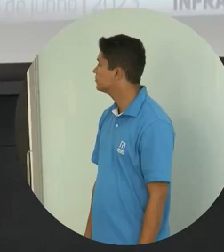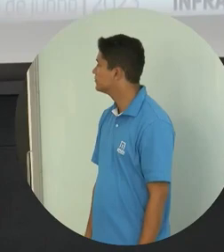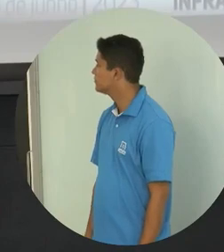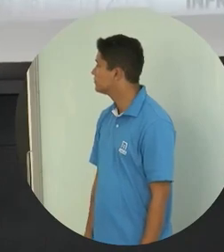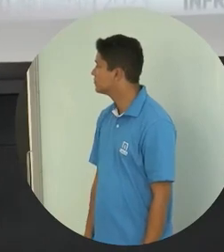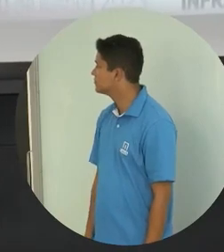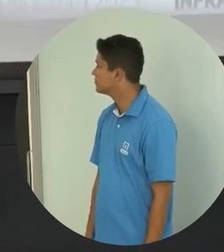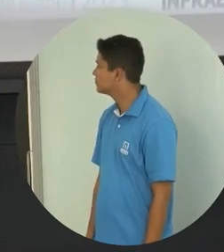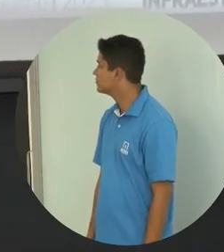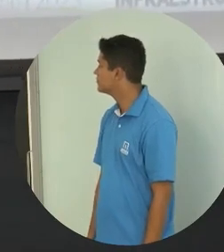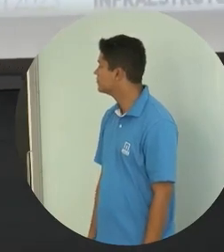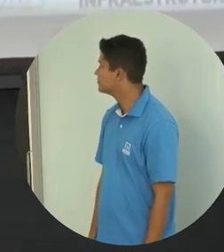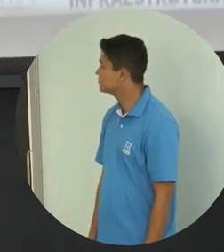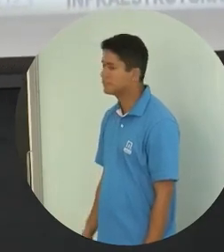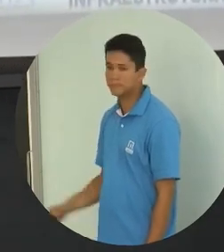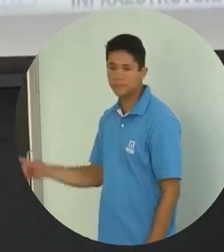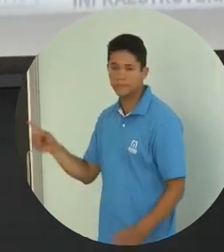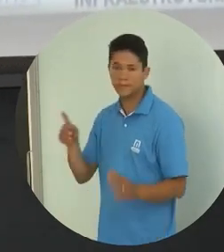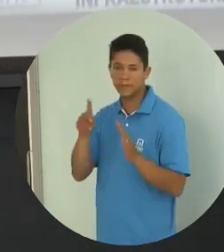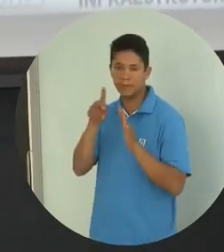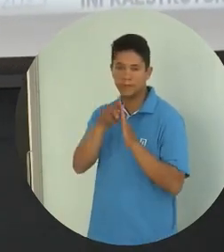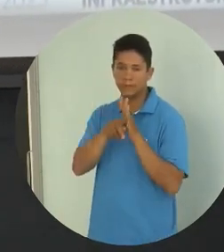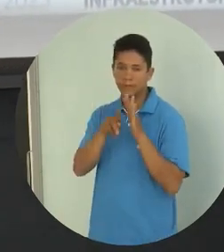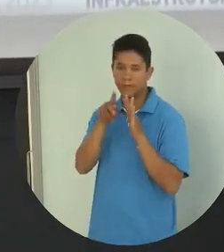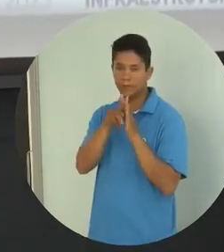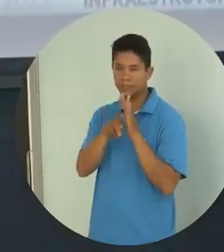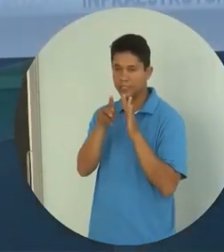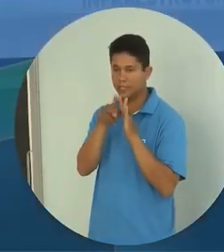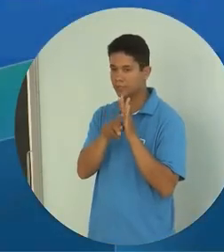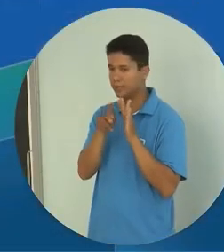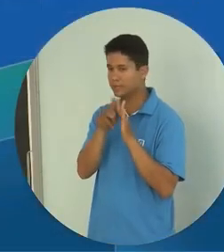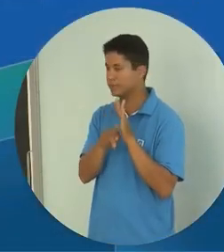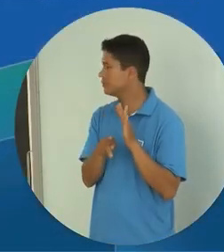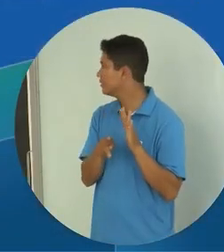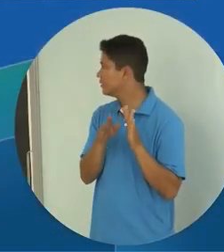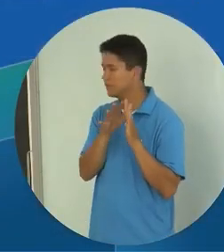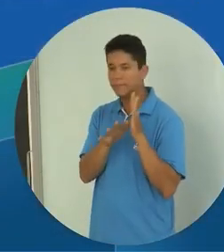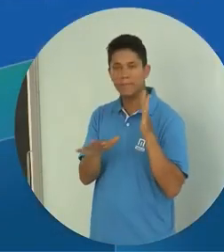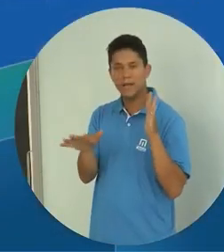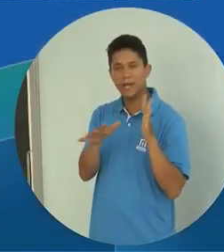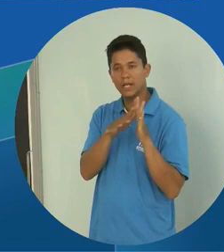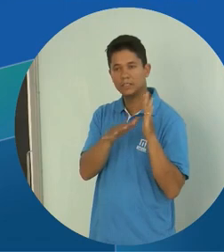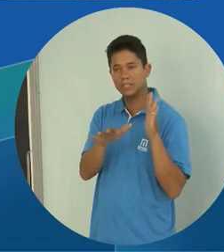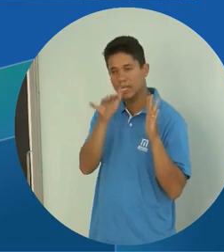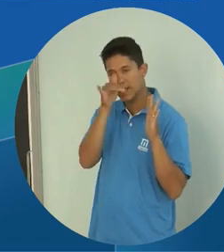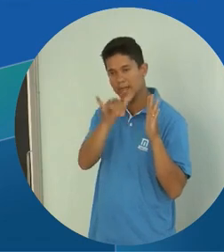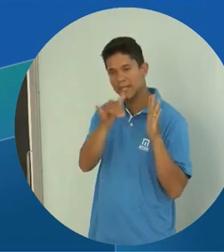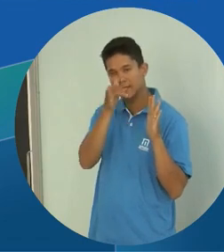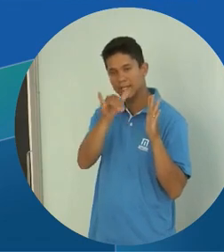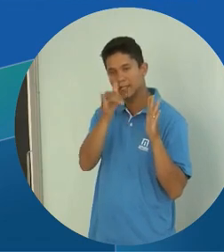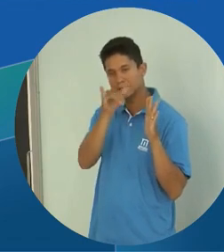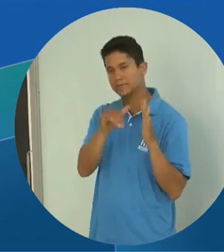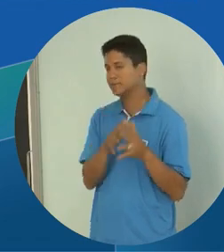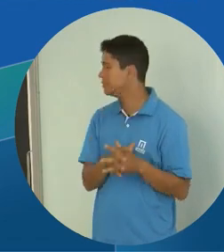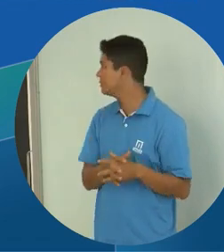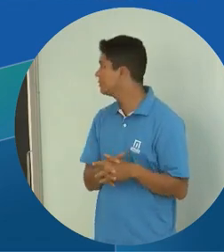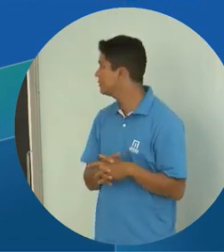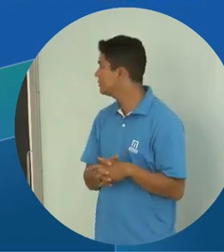Aqui é um projeto de uma barragem elétrica, é o